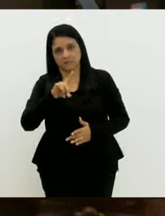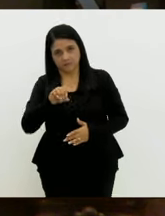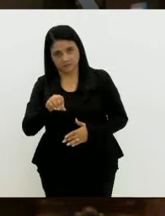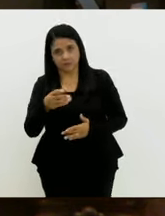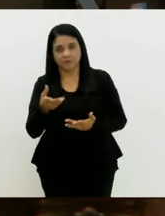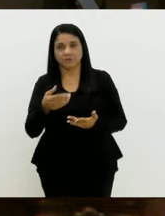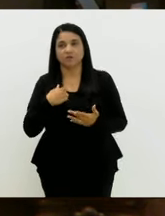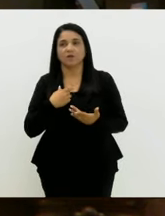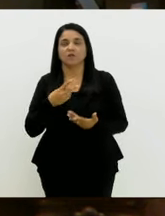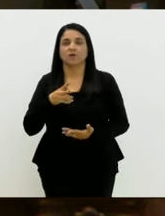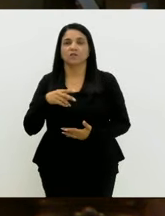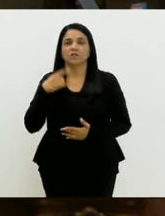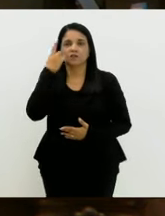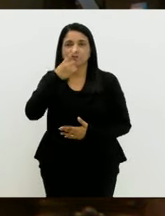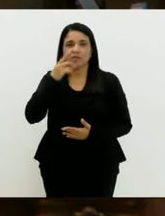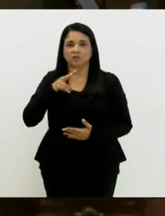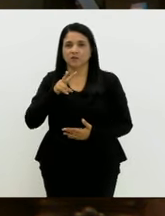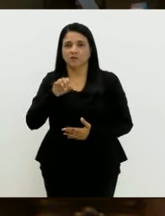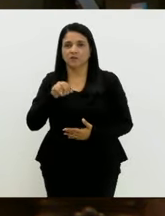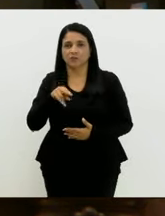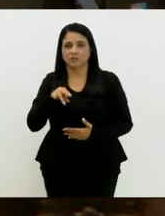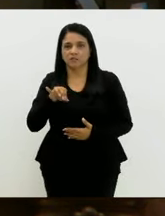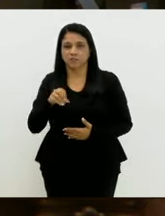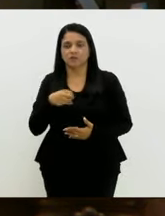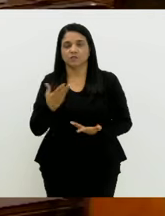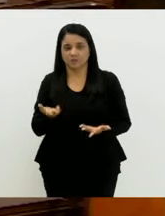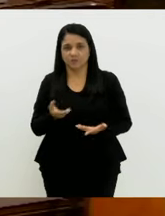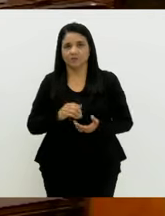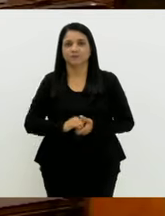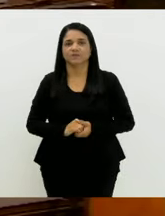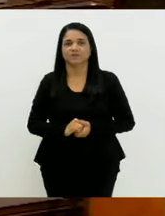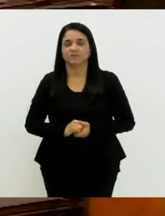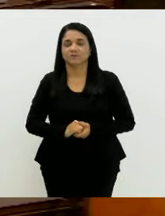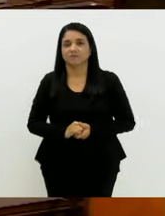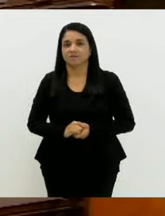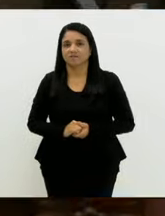Vinícius Cozzolino, no nosso expediente final.